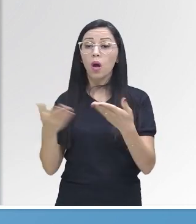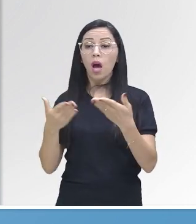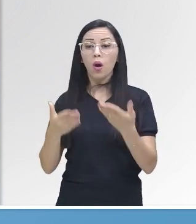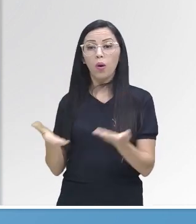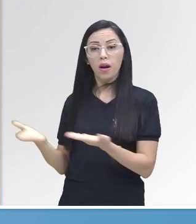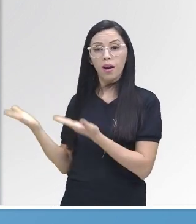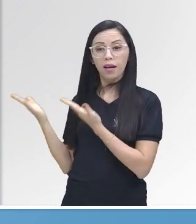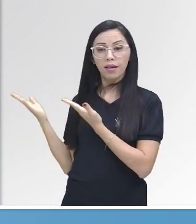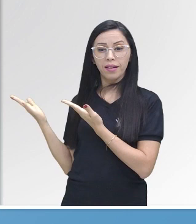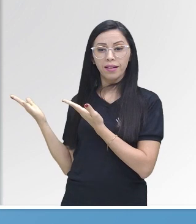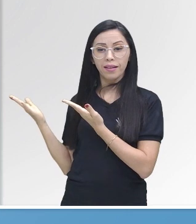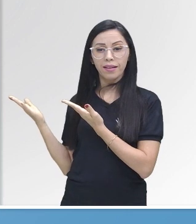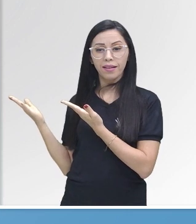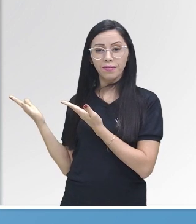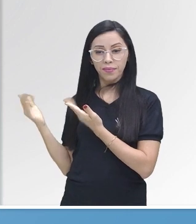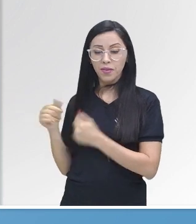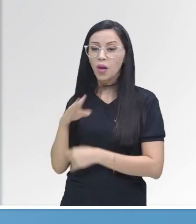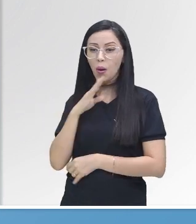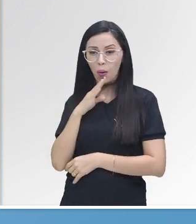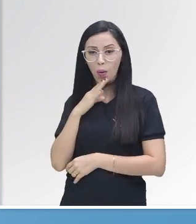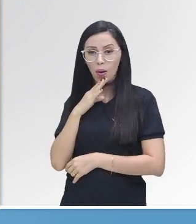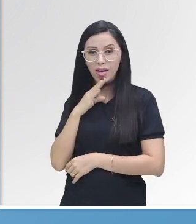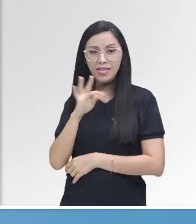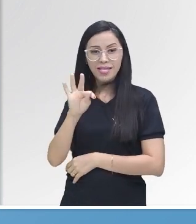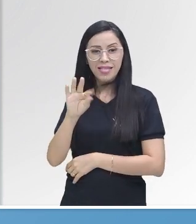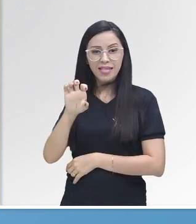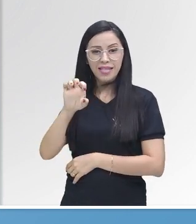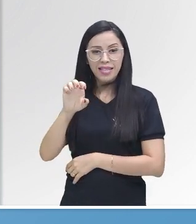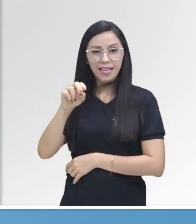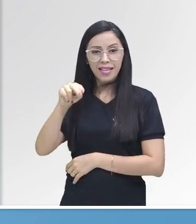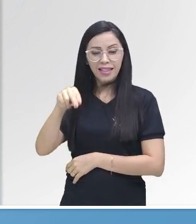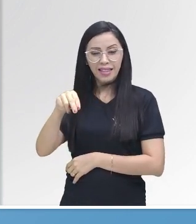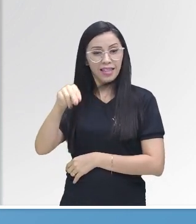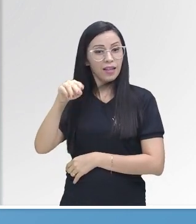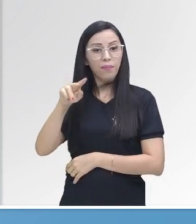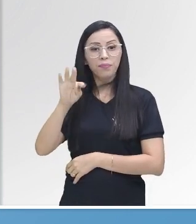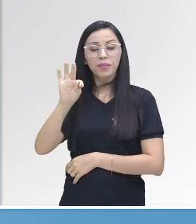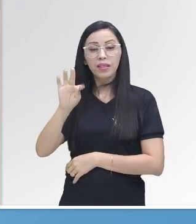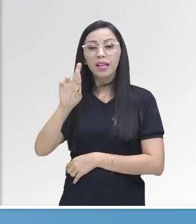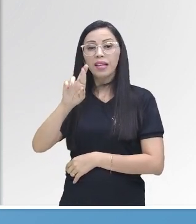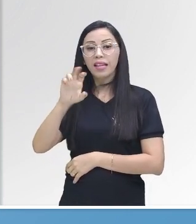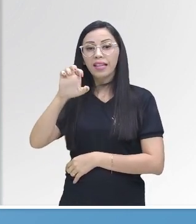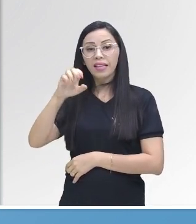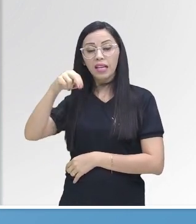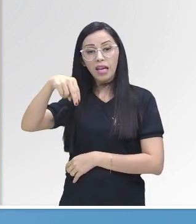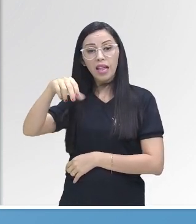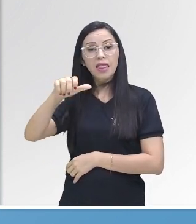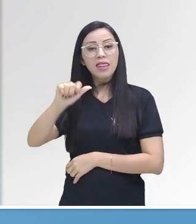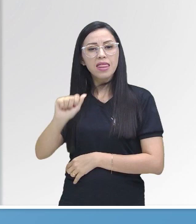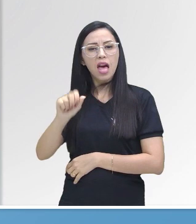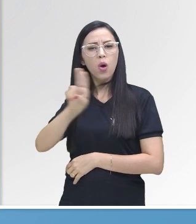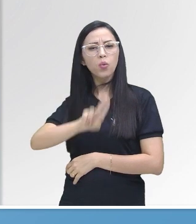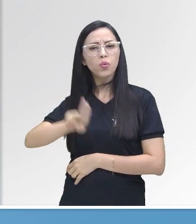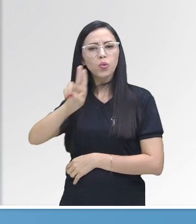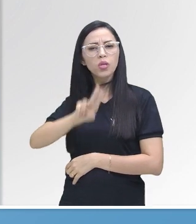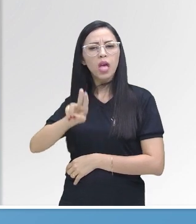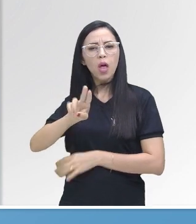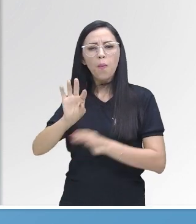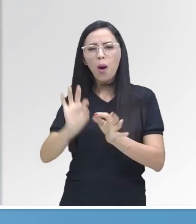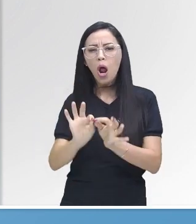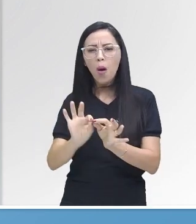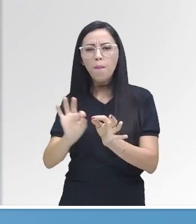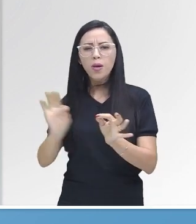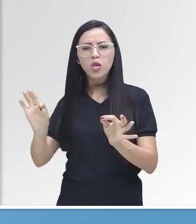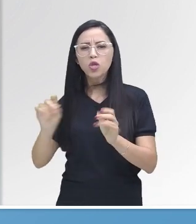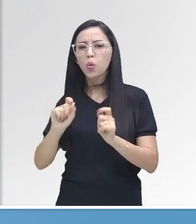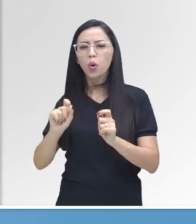a trena. Conhece a trena? A trena é usada para medir terrenos, estradas, ruas e